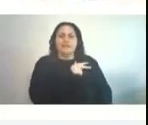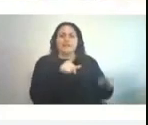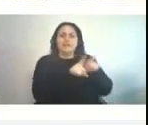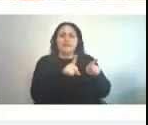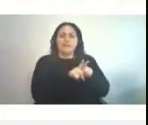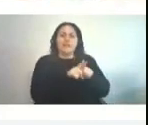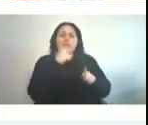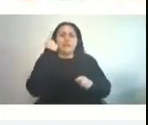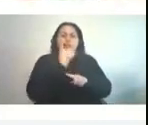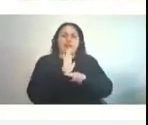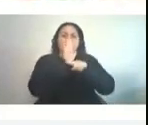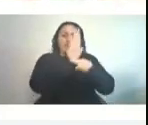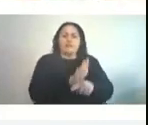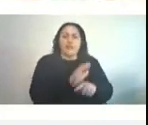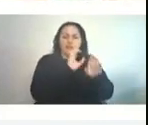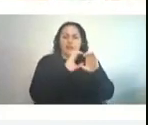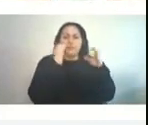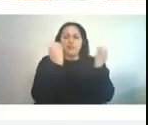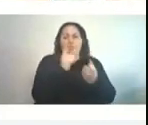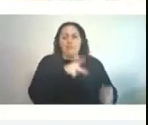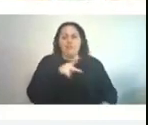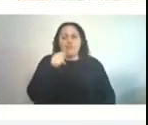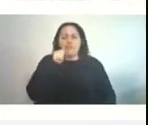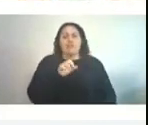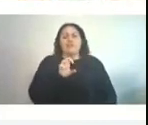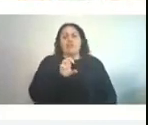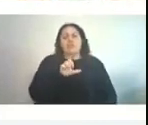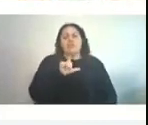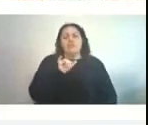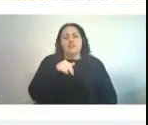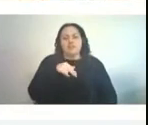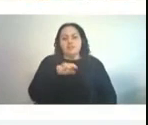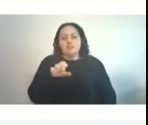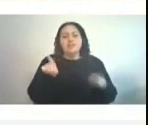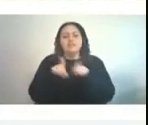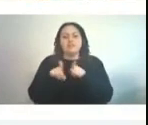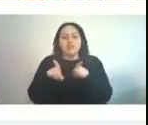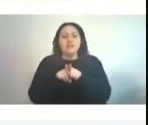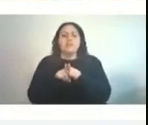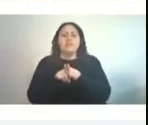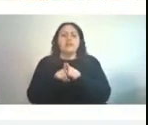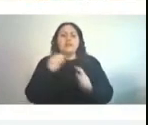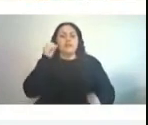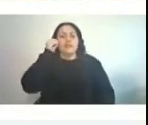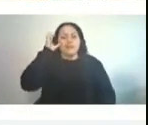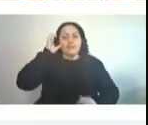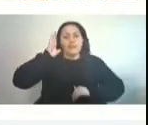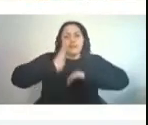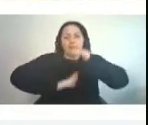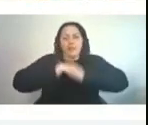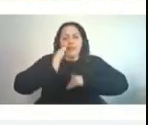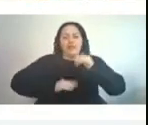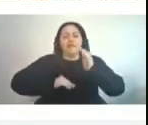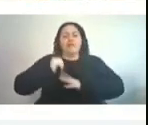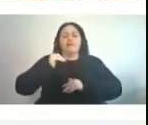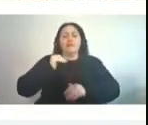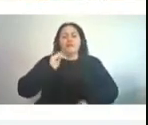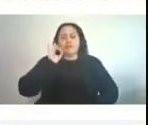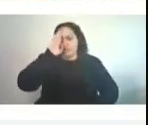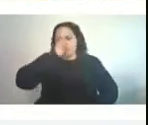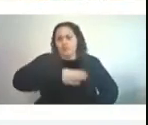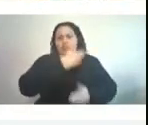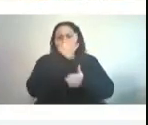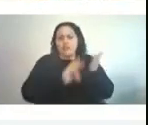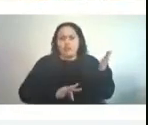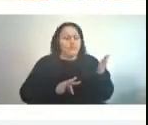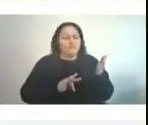Eliane. Horizontalidade do conhecimento e prática como exercício do conhecimento e não execução da teoria, mas sim sua